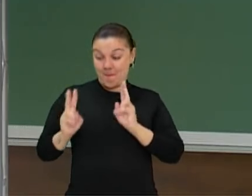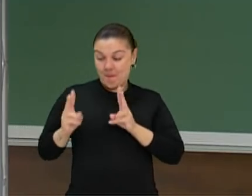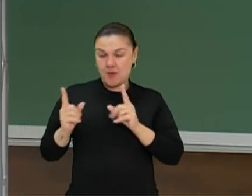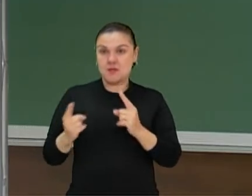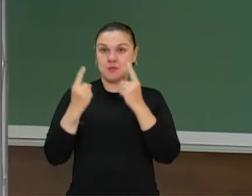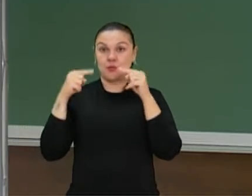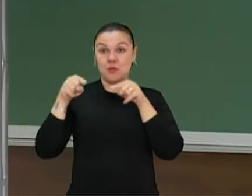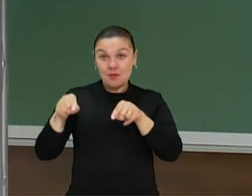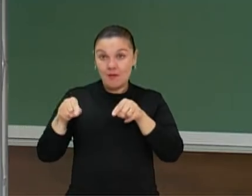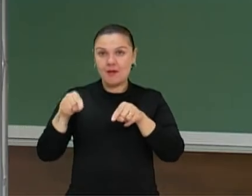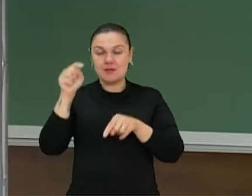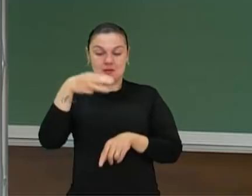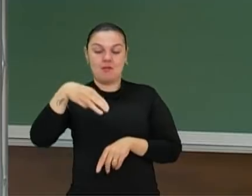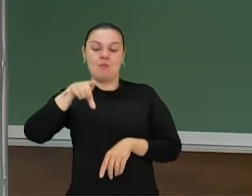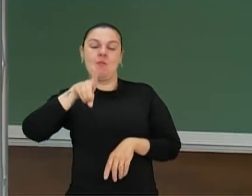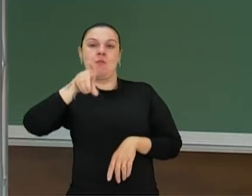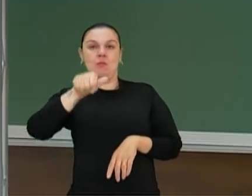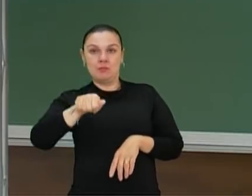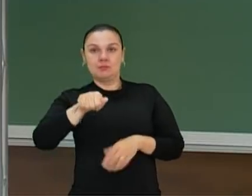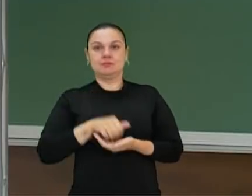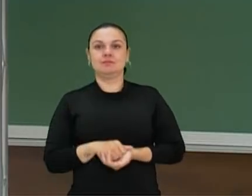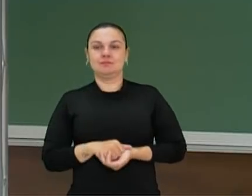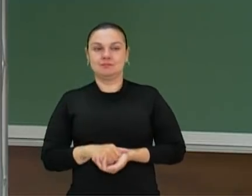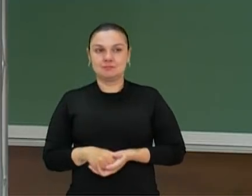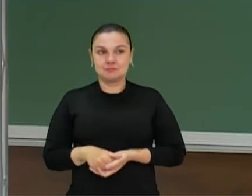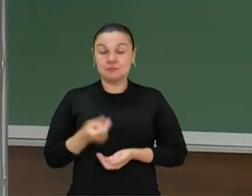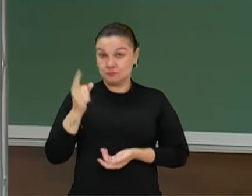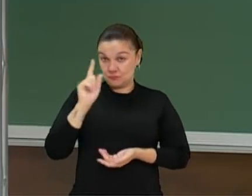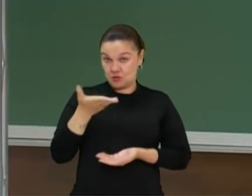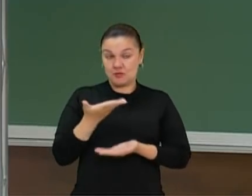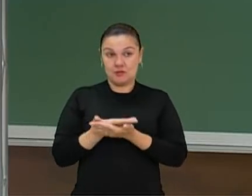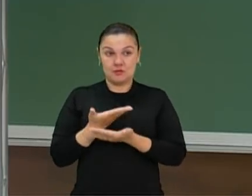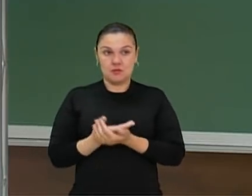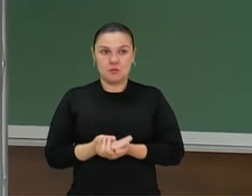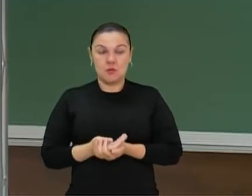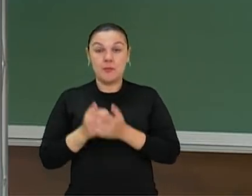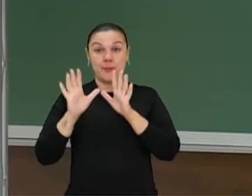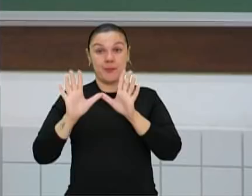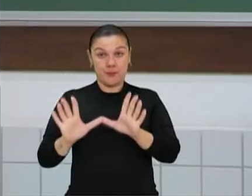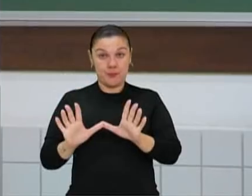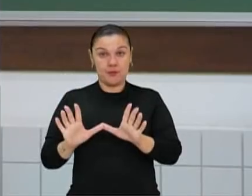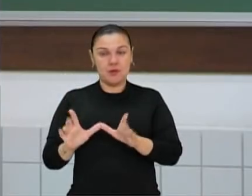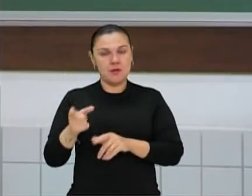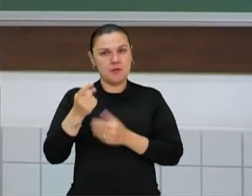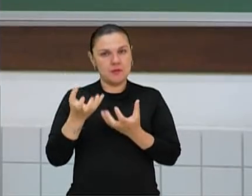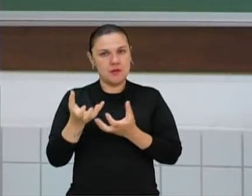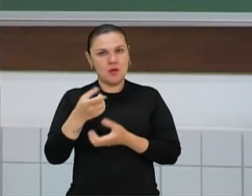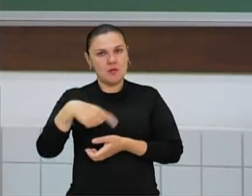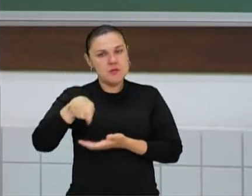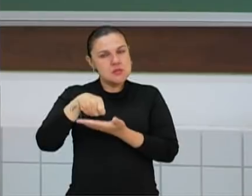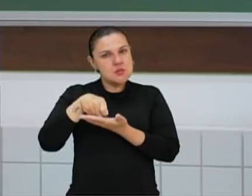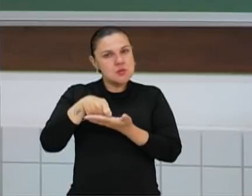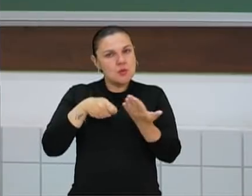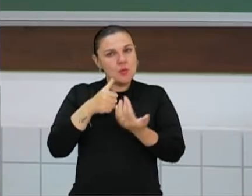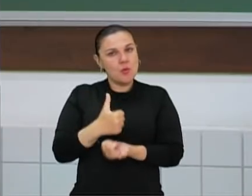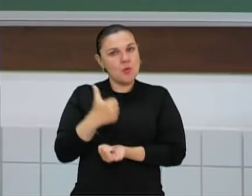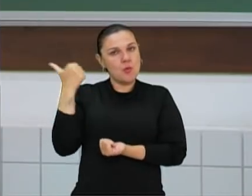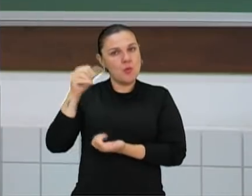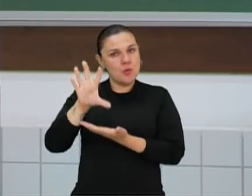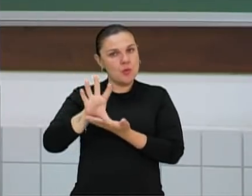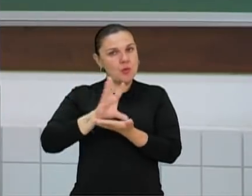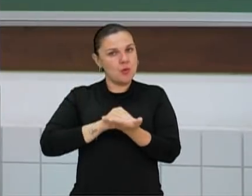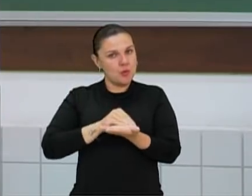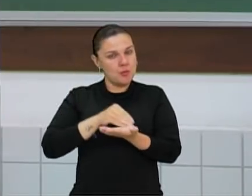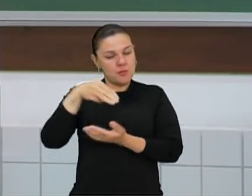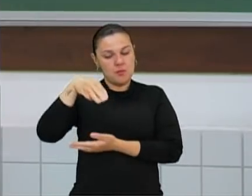altura. Então, essa altura é a nossa moda. A gente já vai estudar isso. Por enquanto, eu quero que vocês anotem esse conceito